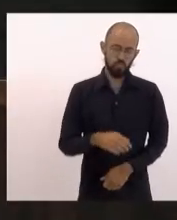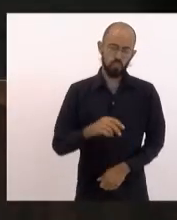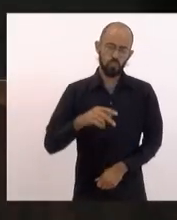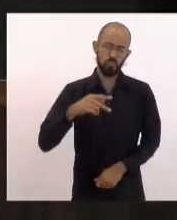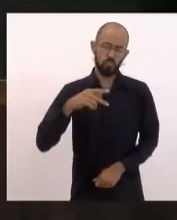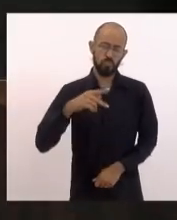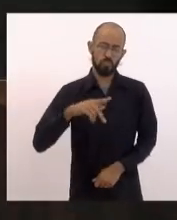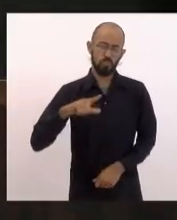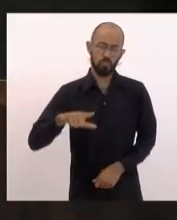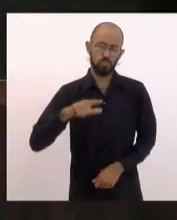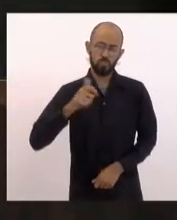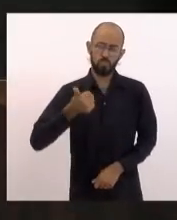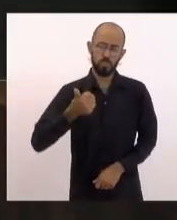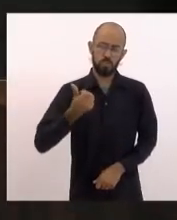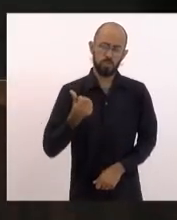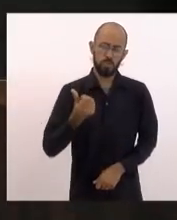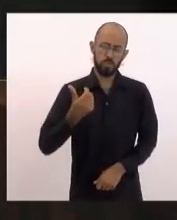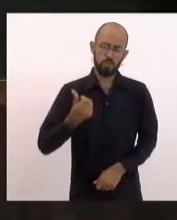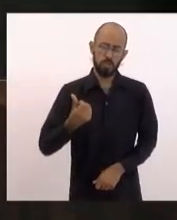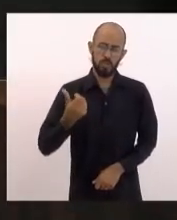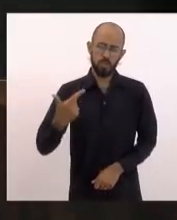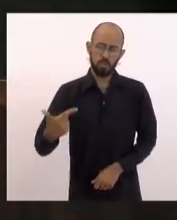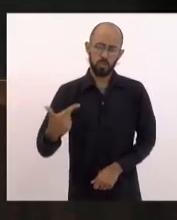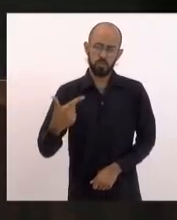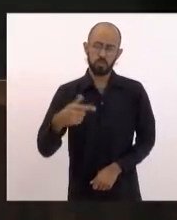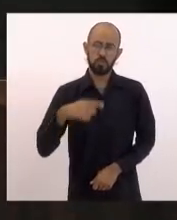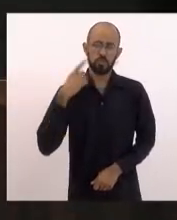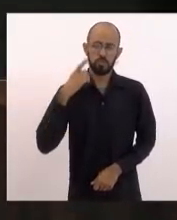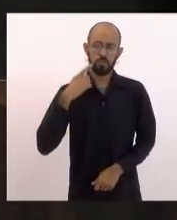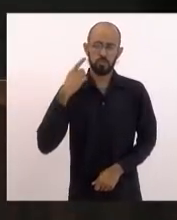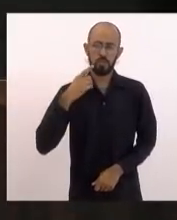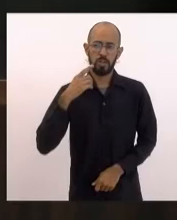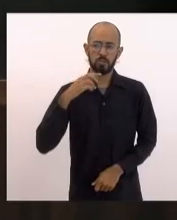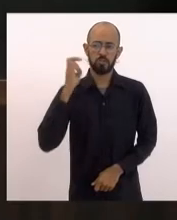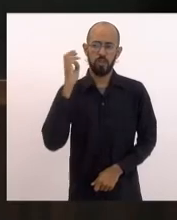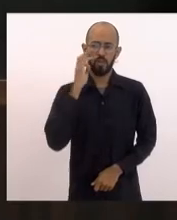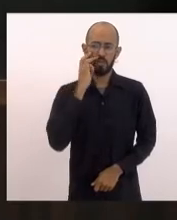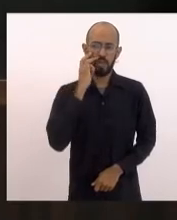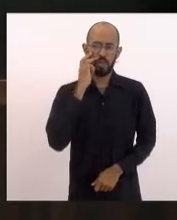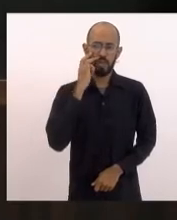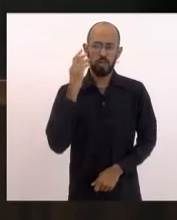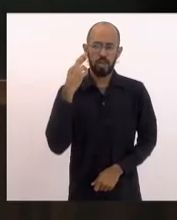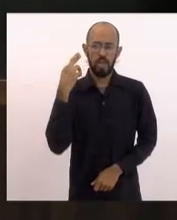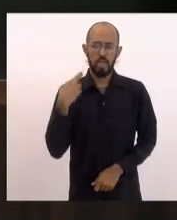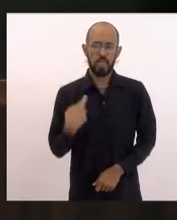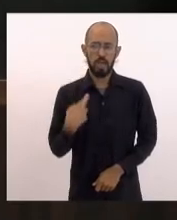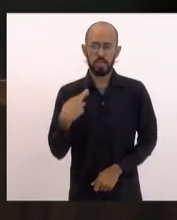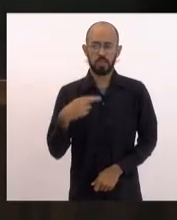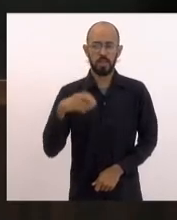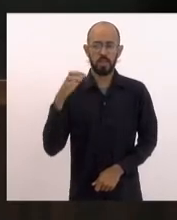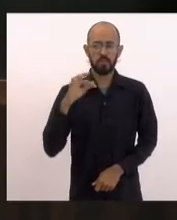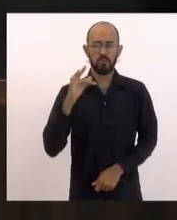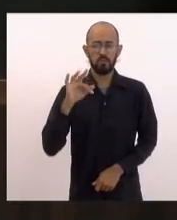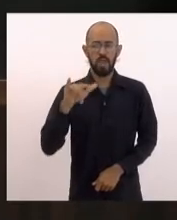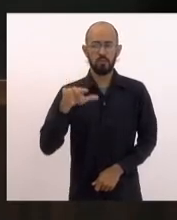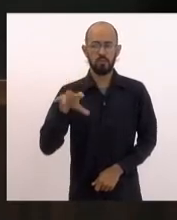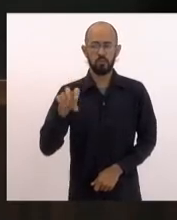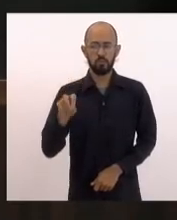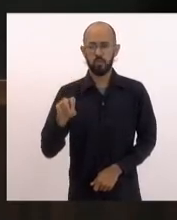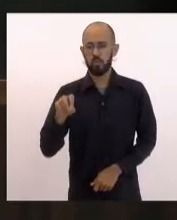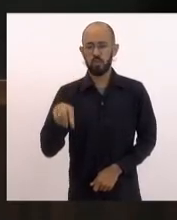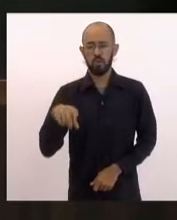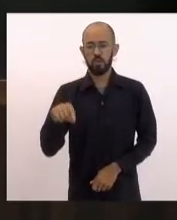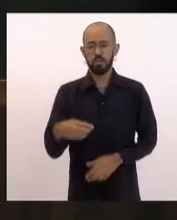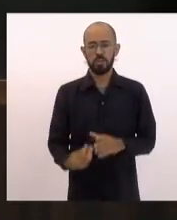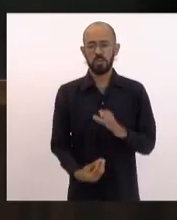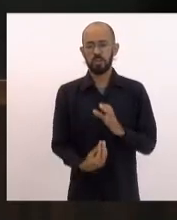obrigado. 1662-A de 19, de autoria dos deputados Valdeque Carneiro, Renata Souza e Flávio Serafini, que dispõe sobre a